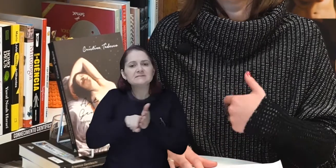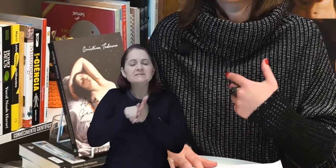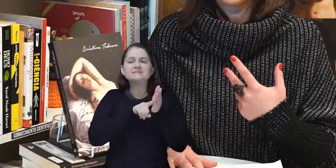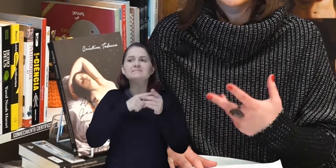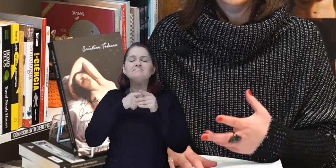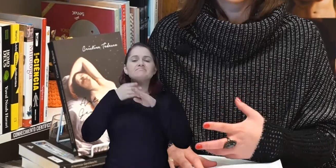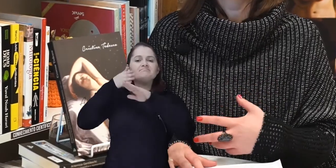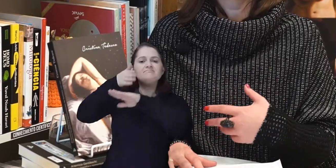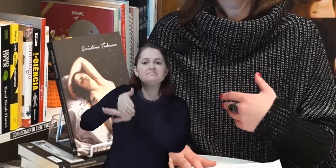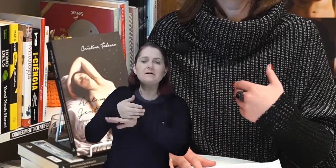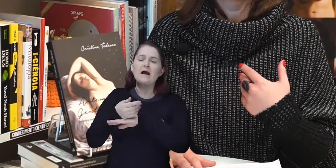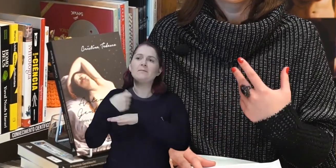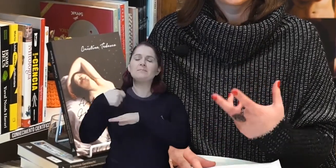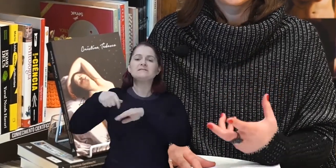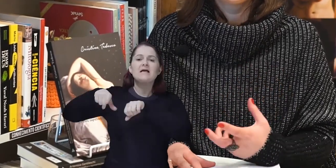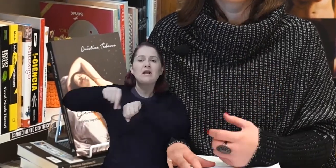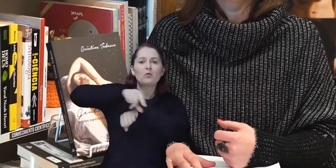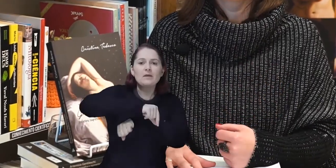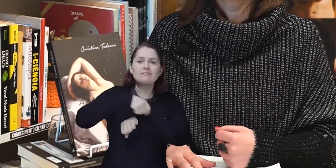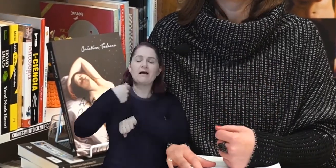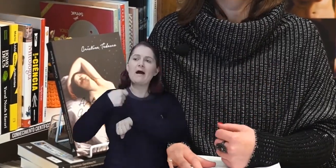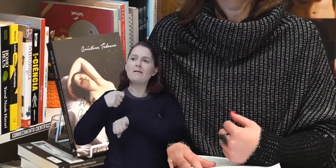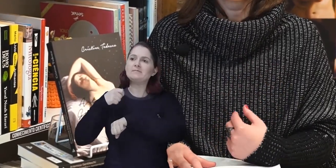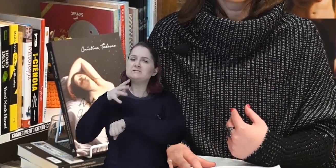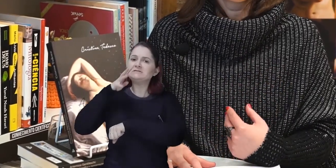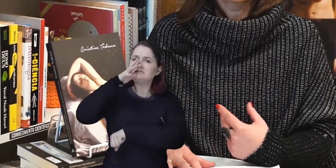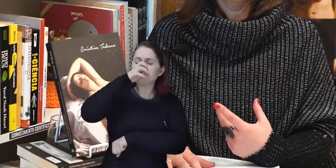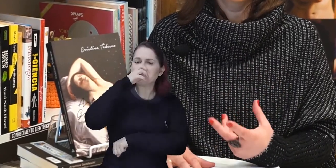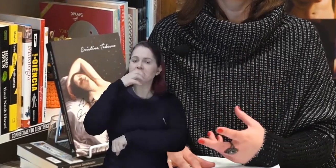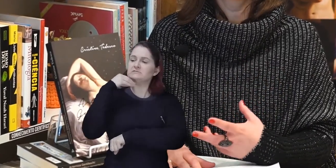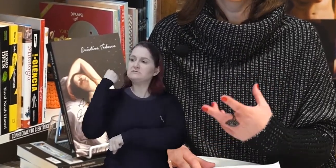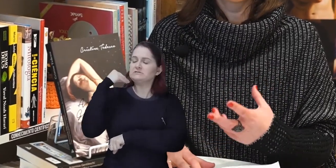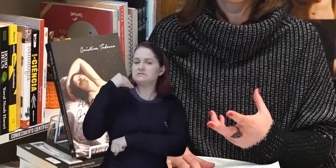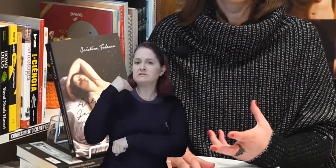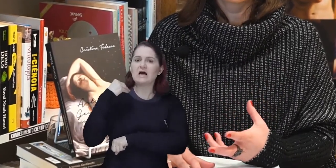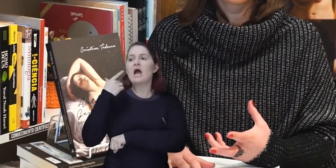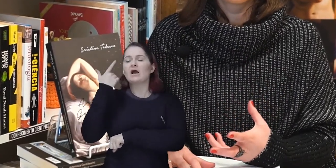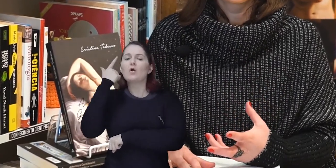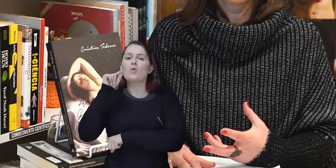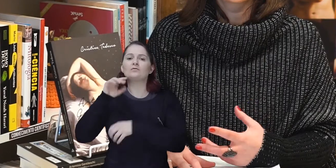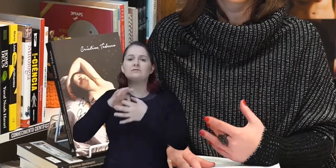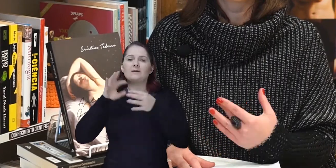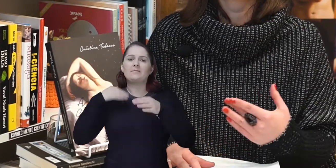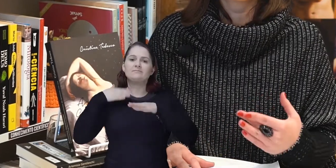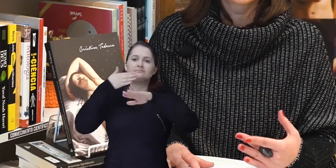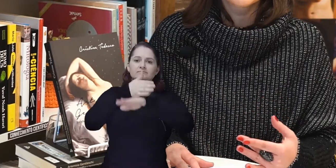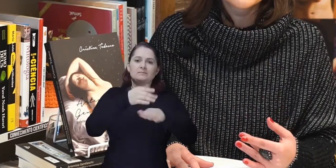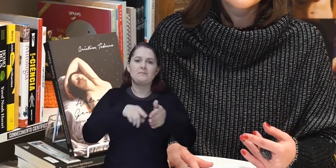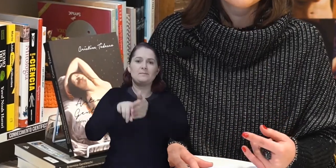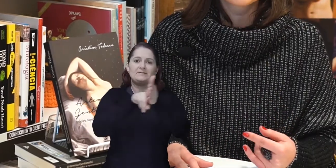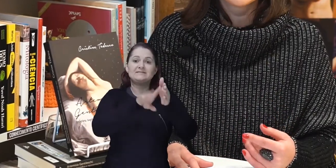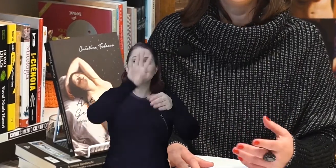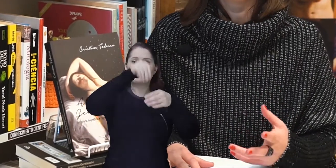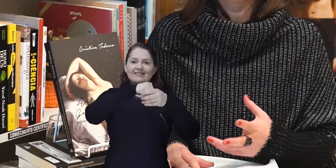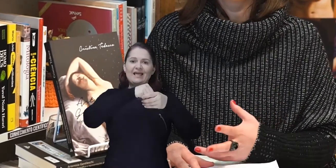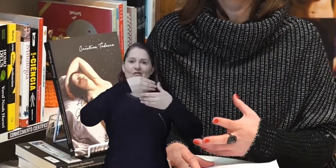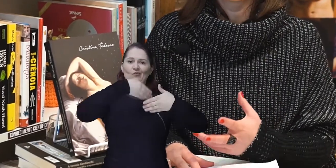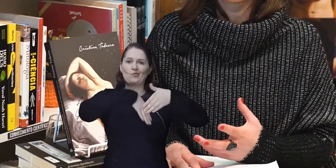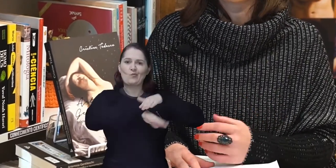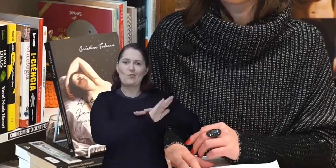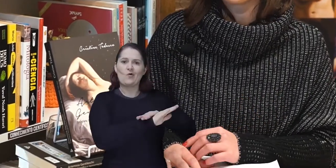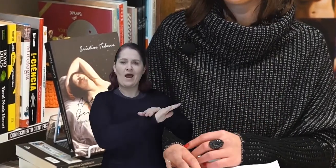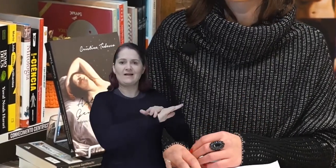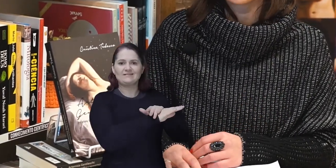que precisa argumentar, precisa insistir, precisa ser muito perseverante para convencer os acervos de